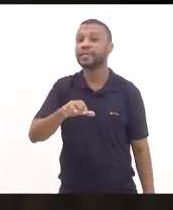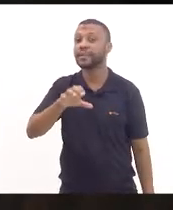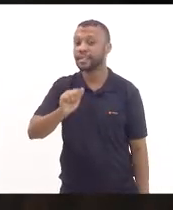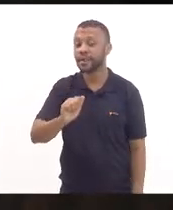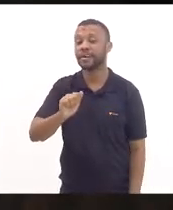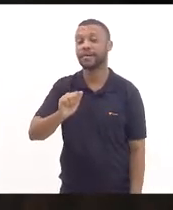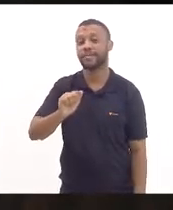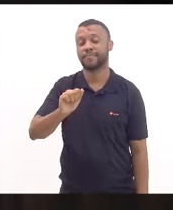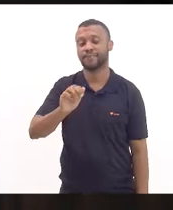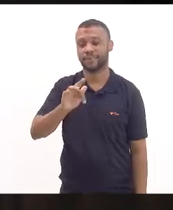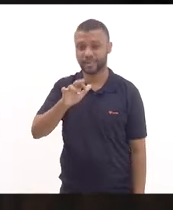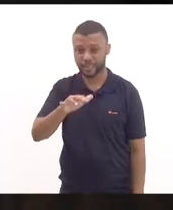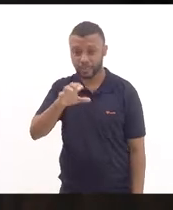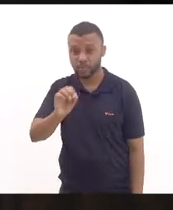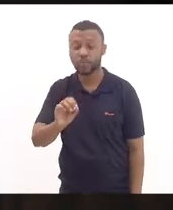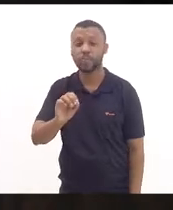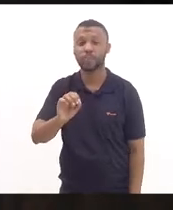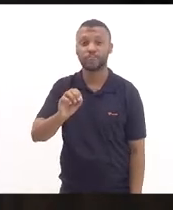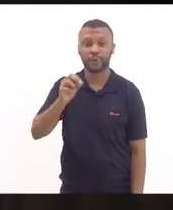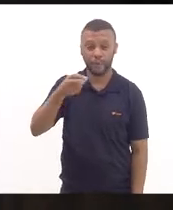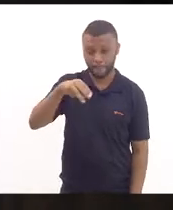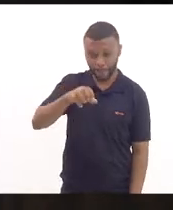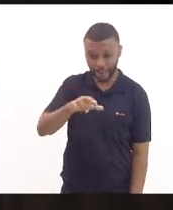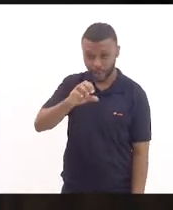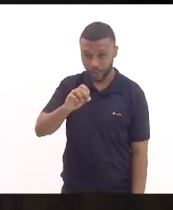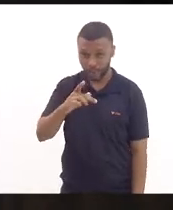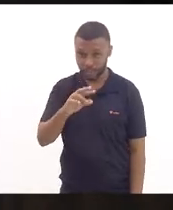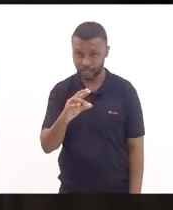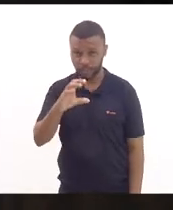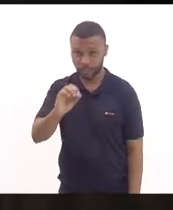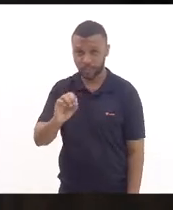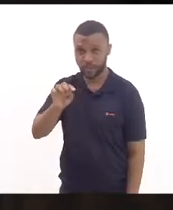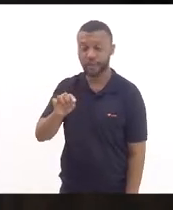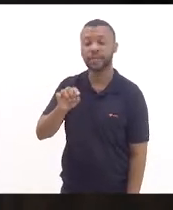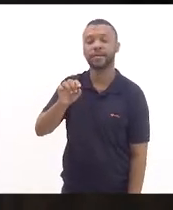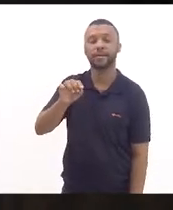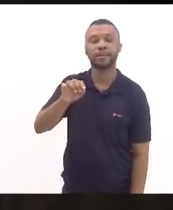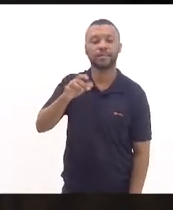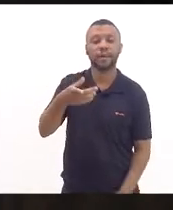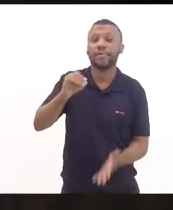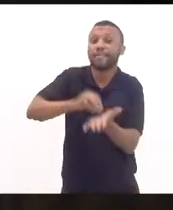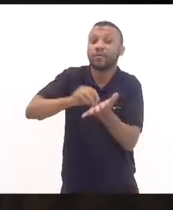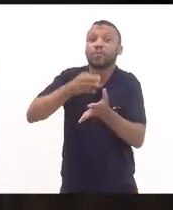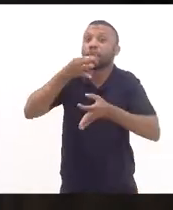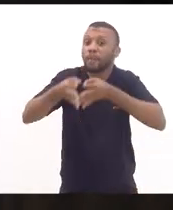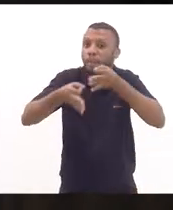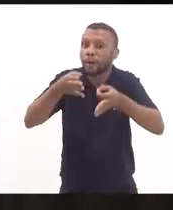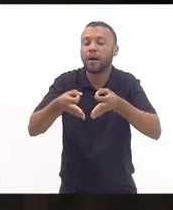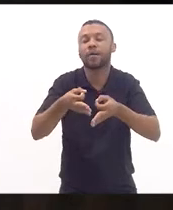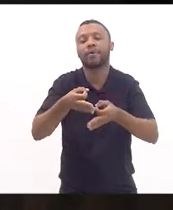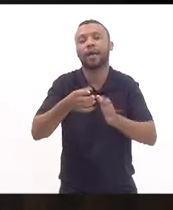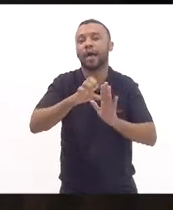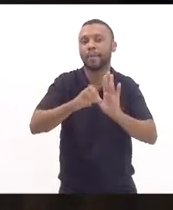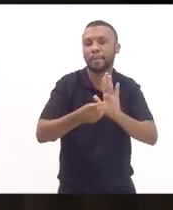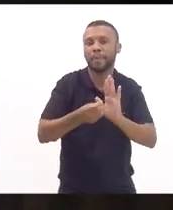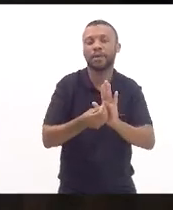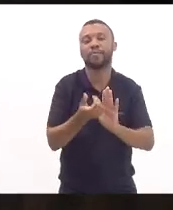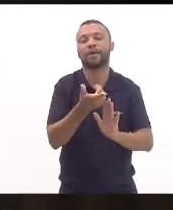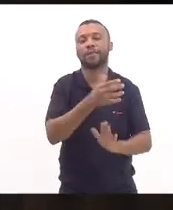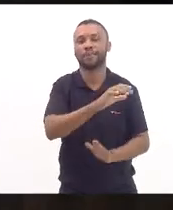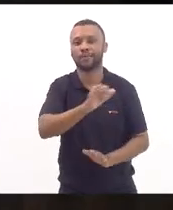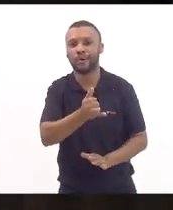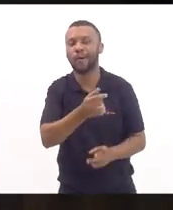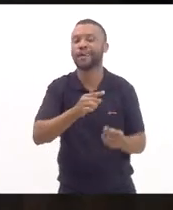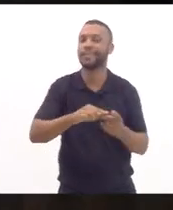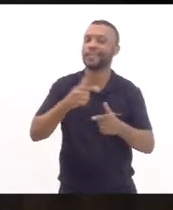Márcio Pacheco. Pendendo de pareceres sobre as emendas de plenário das comissões de Constituição e Justiça, Defesa do Meio Ambiente,